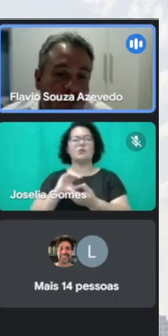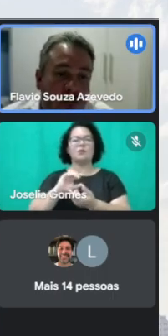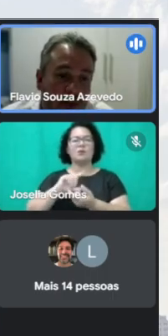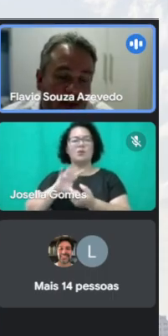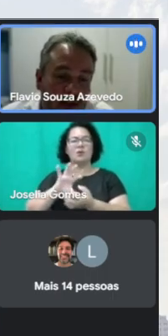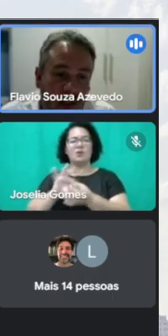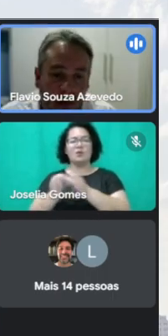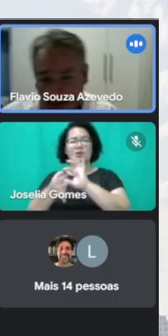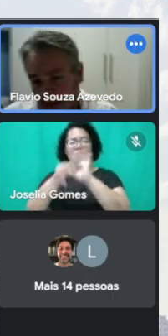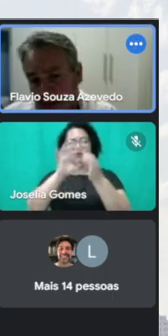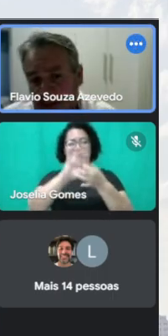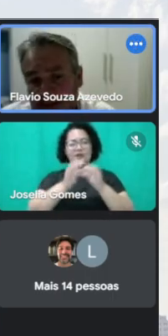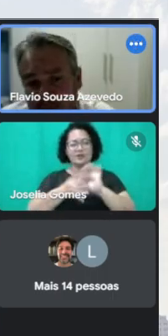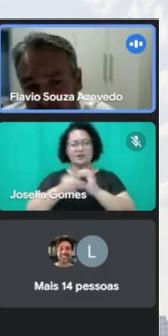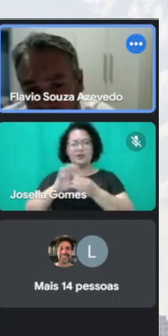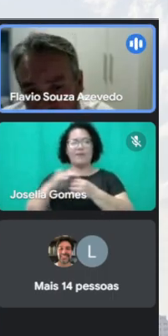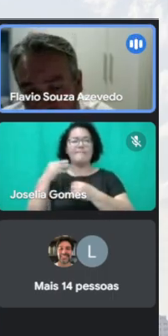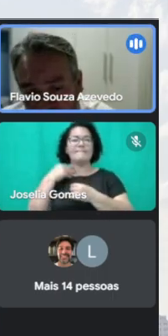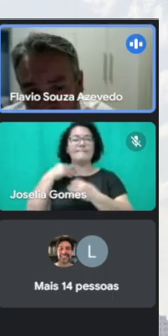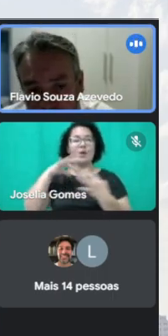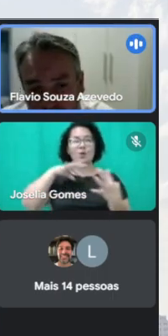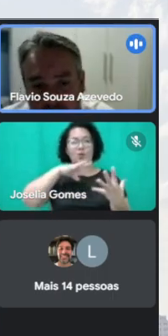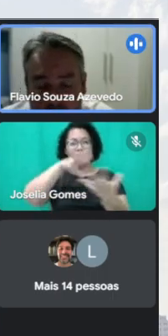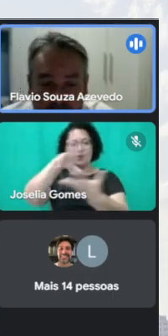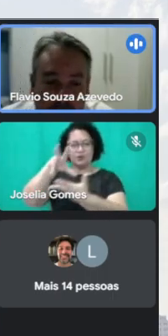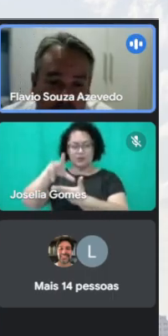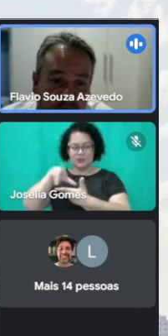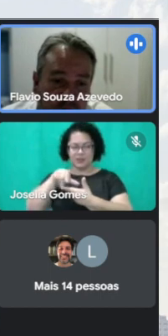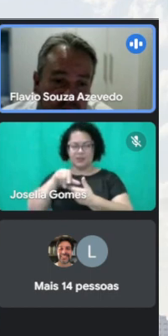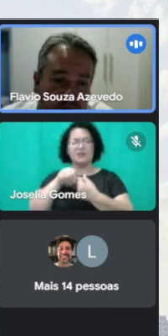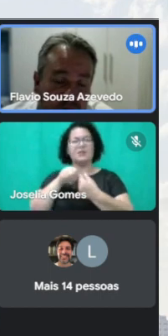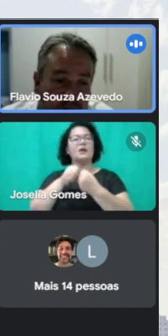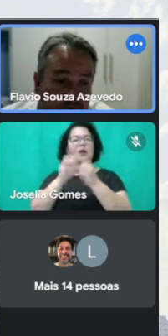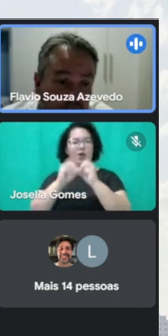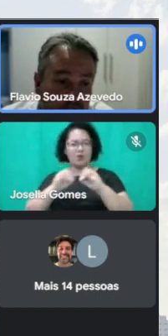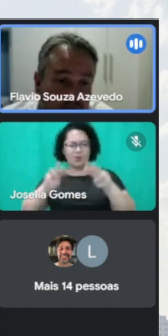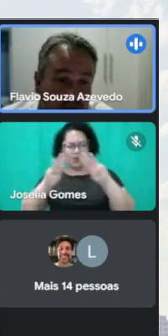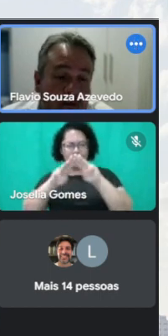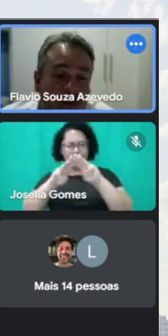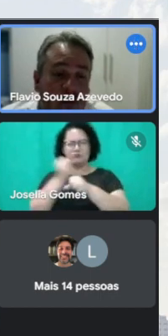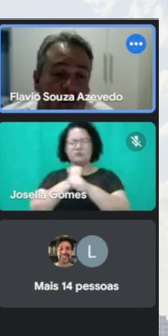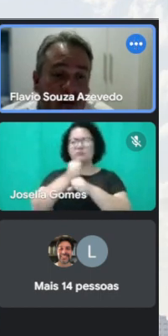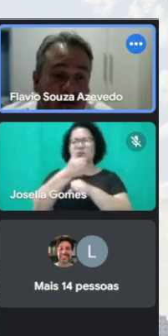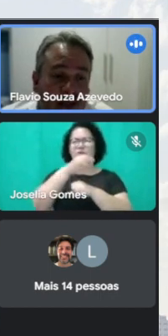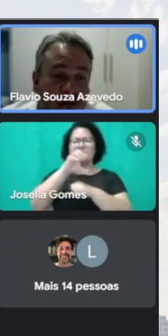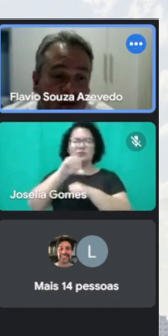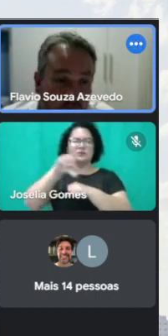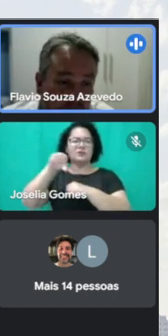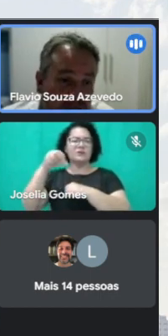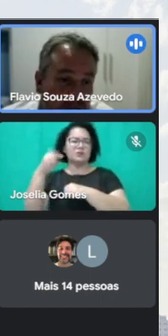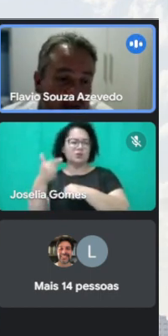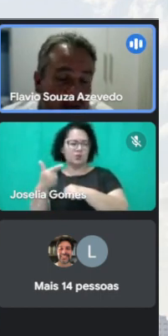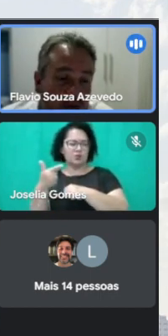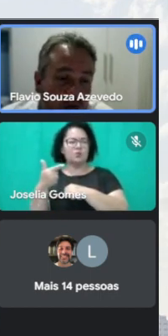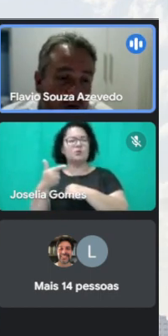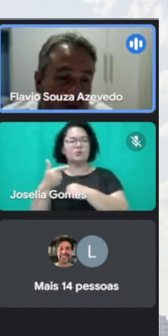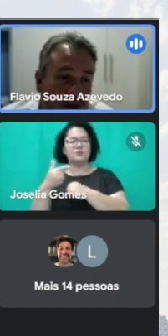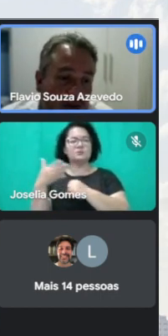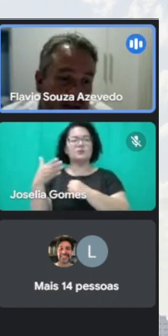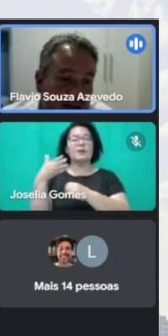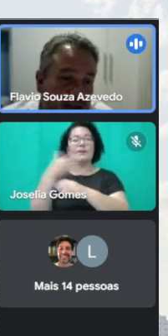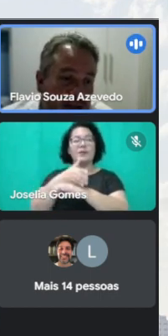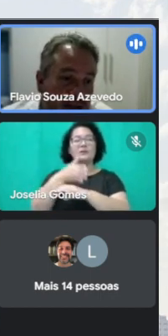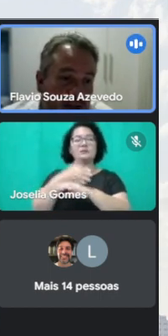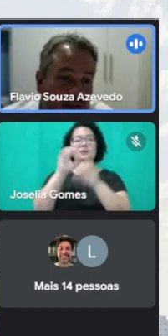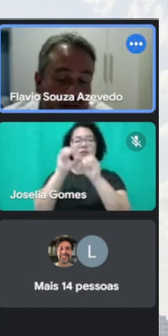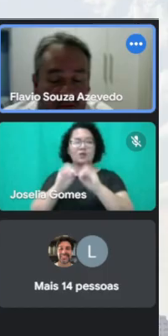pela ONU a partir daquela reunião que teve aqui no Brasil em 1992, com participação da ONU, né,